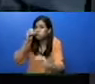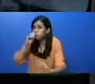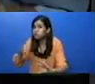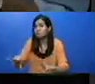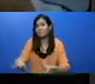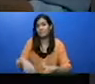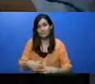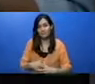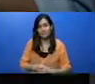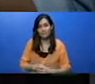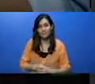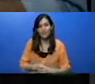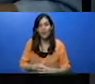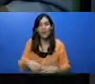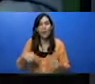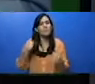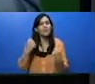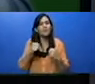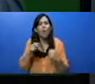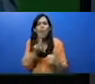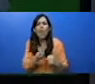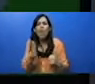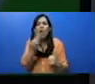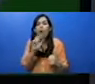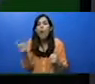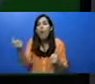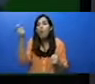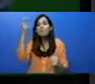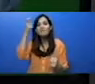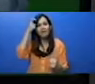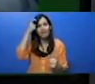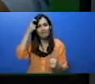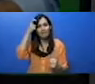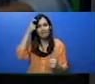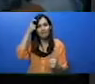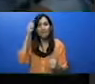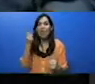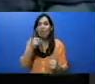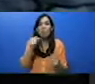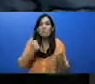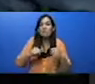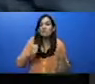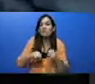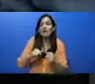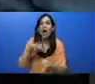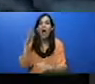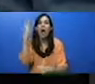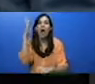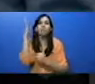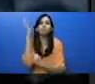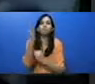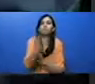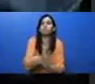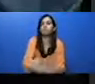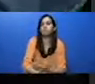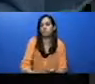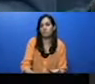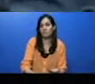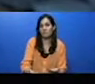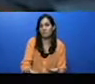tá? Isso não significa que nós precisamos destruir a natureza, cortar árvores para sobrevivermos,